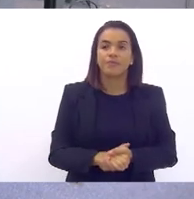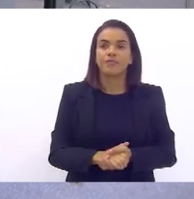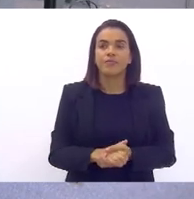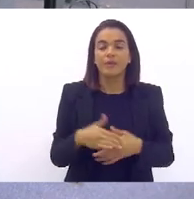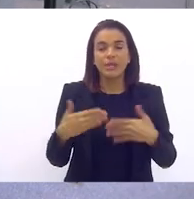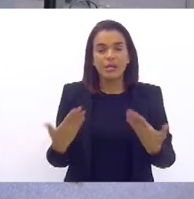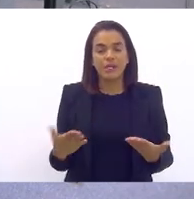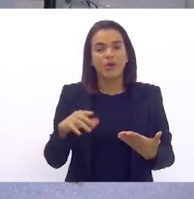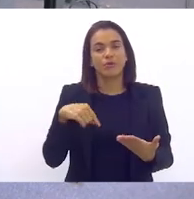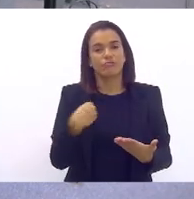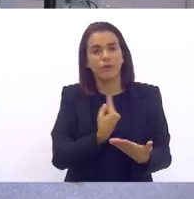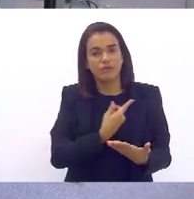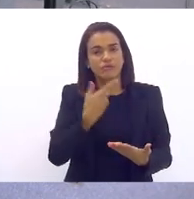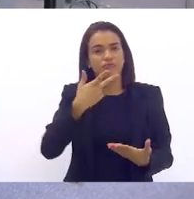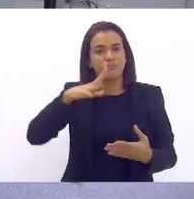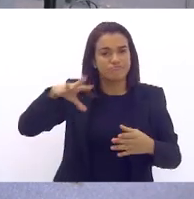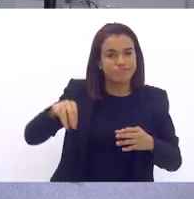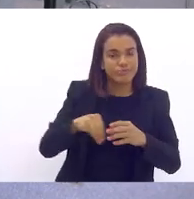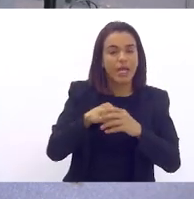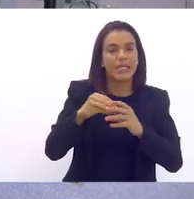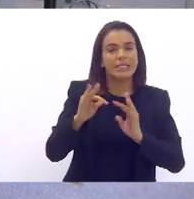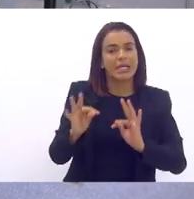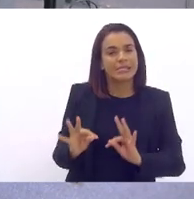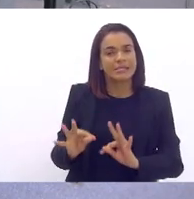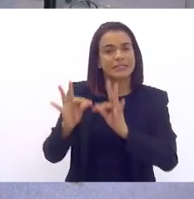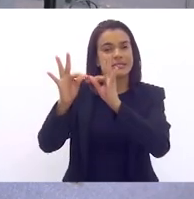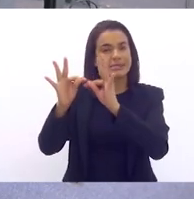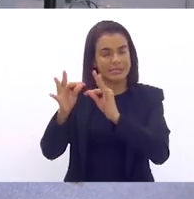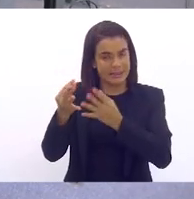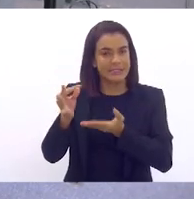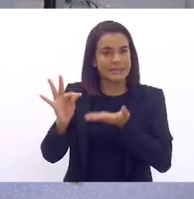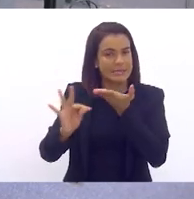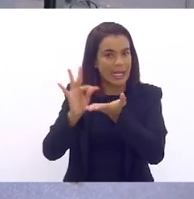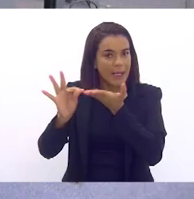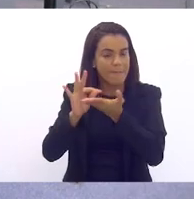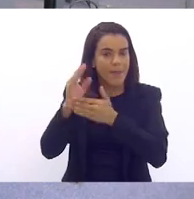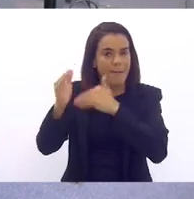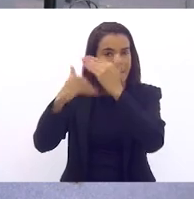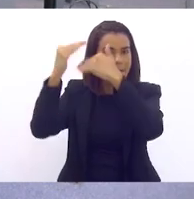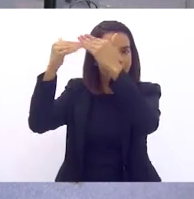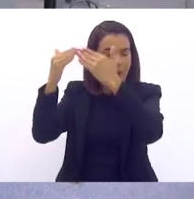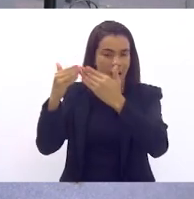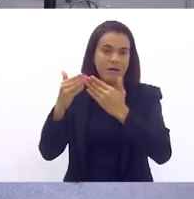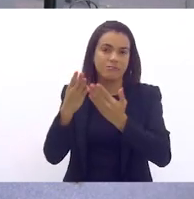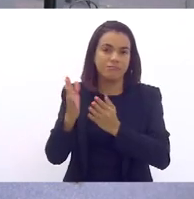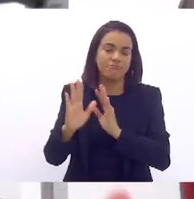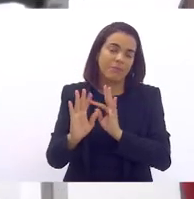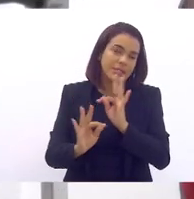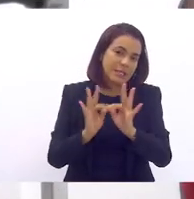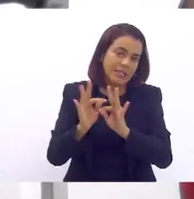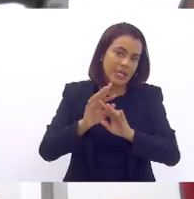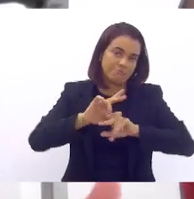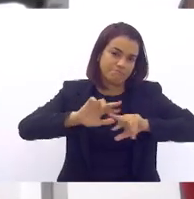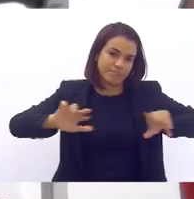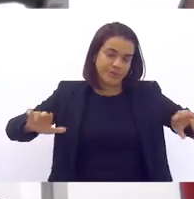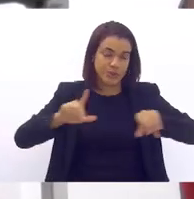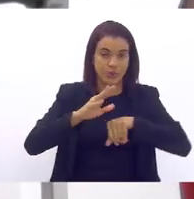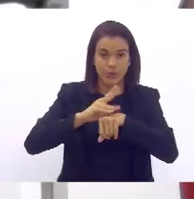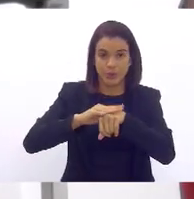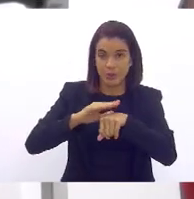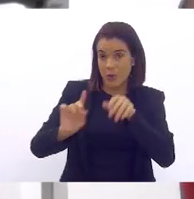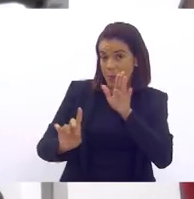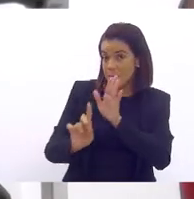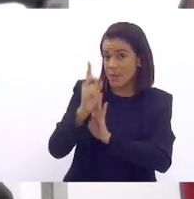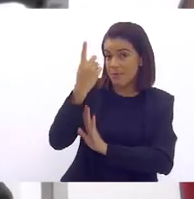Então nós vamos entrar nesse Setor das terapias avançadas para tratar ambos os a as as doenças tanto é que o nosso primeiro